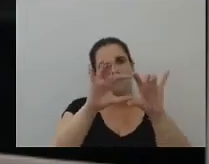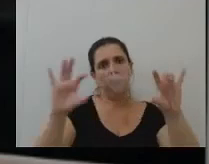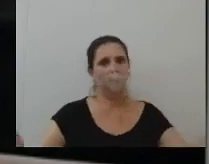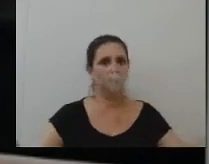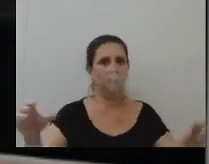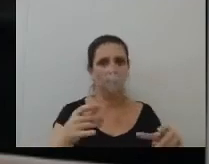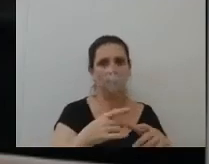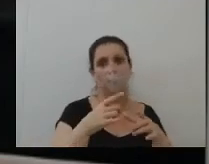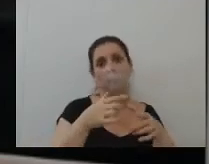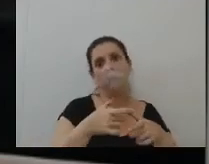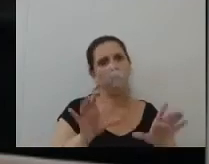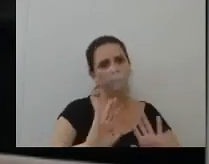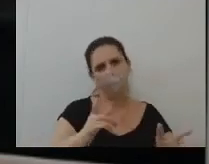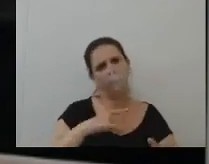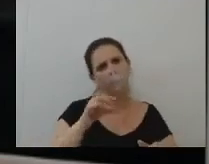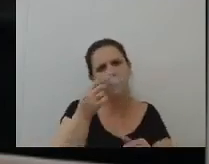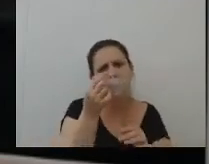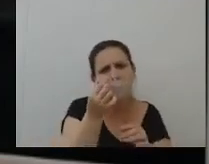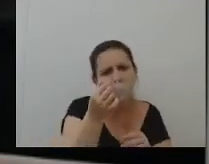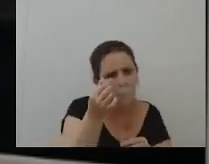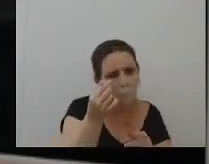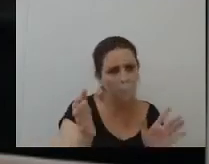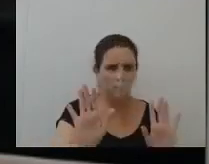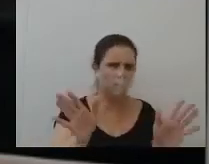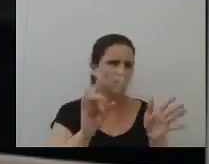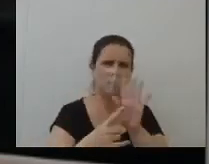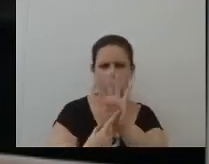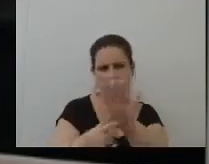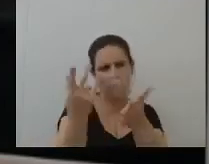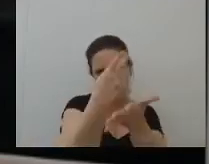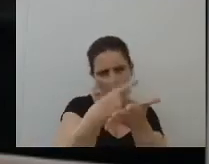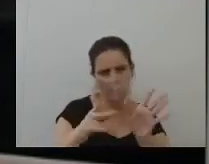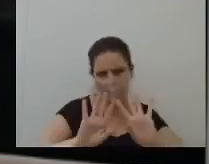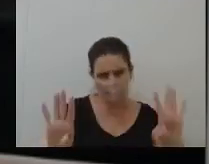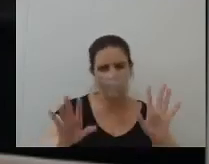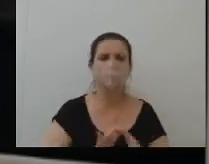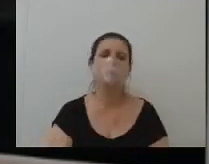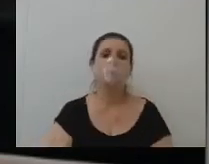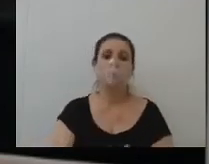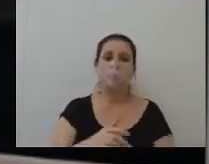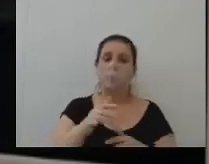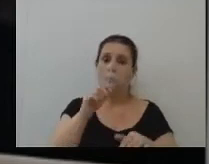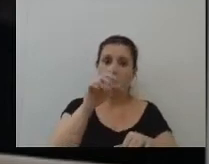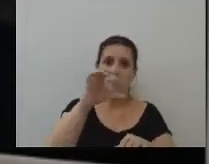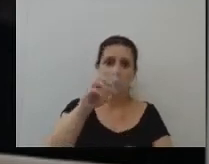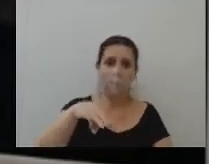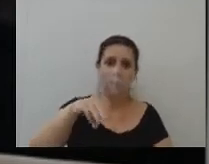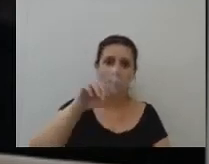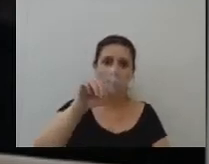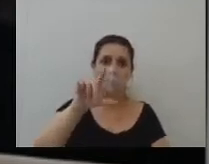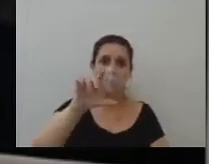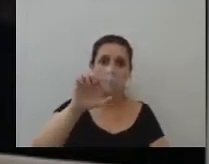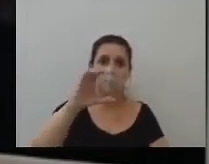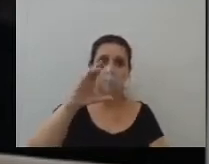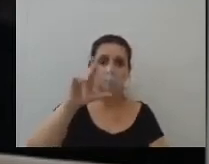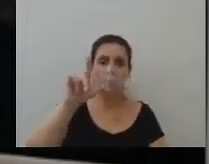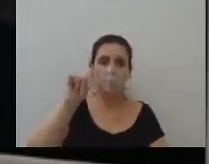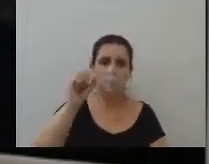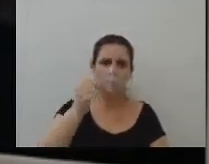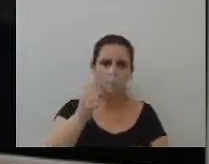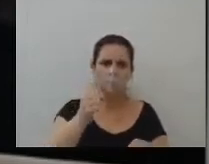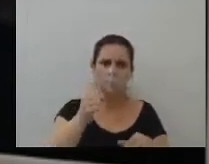no metal. Concorda? Mas é uma representação. E elas não estão paradas. Elas têm que estar